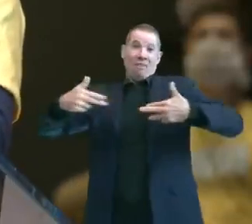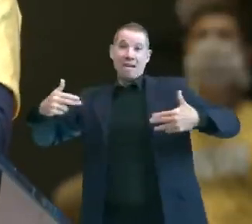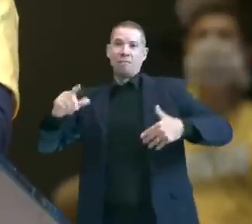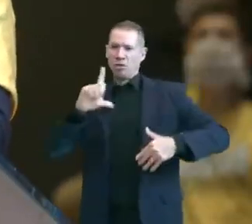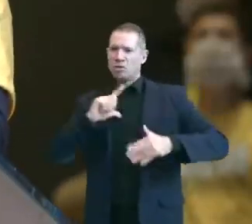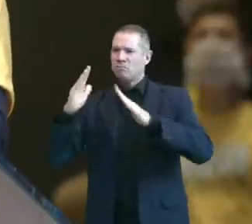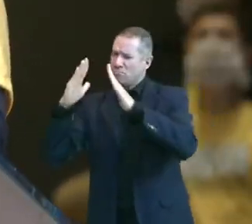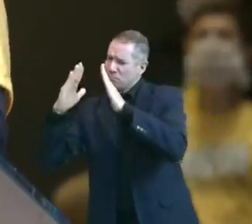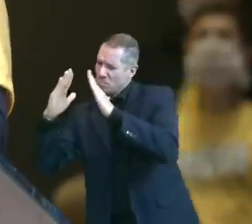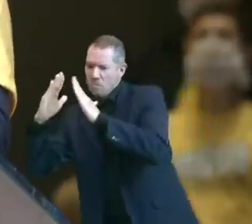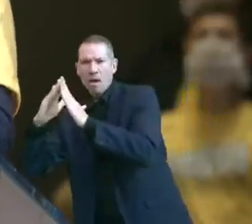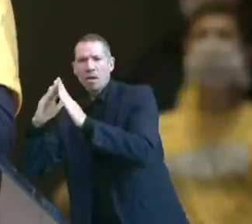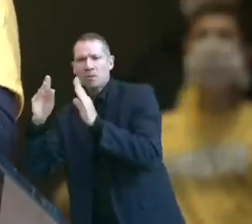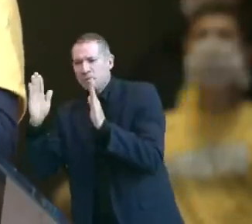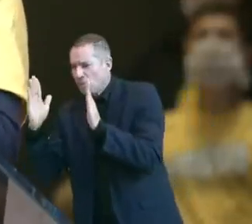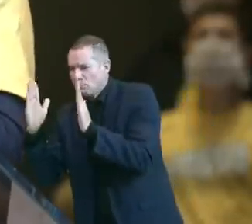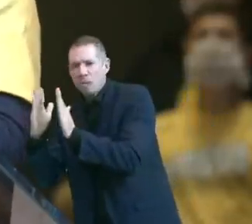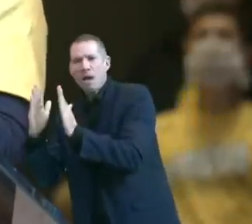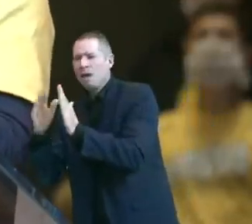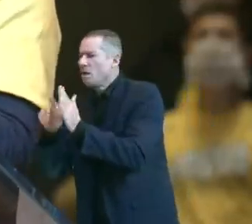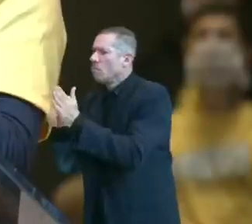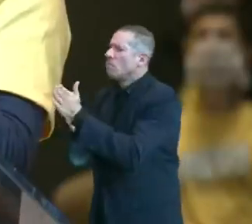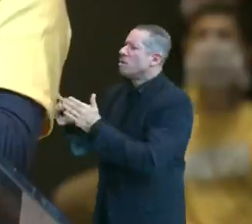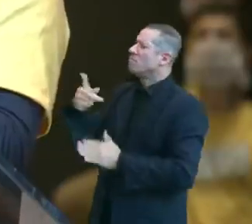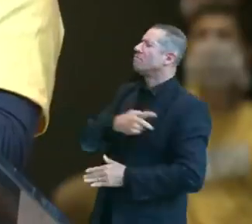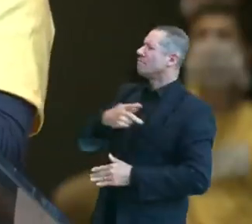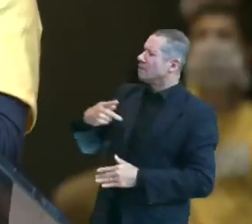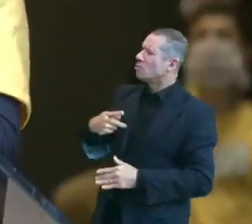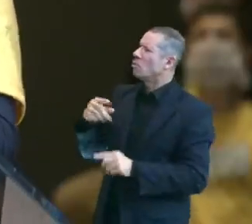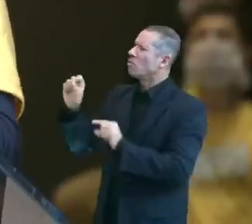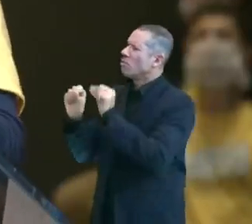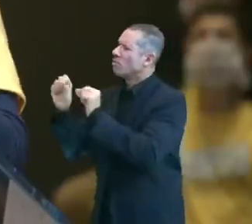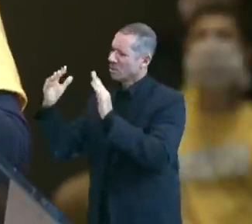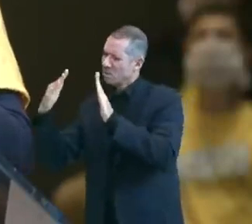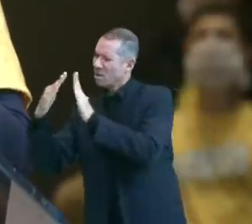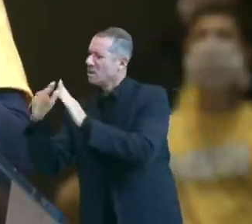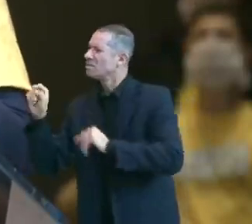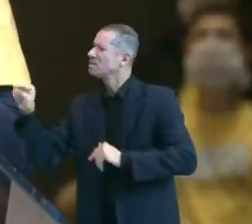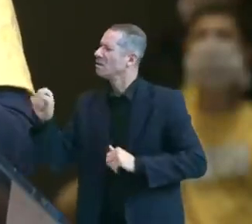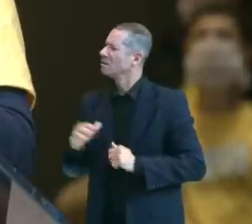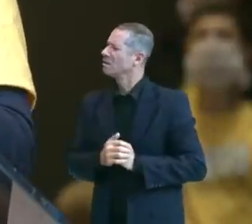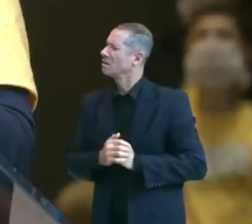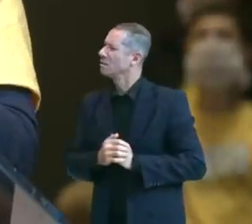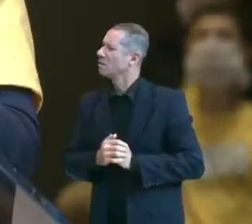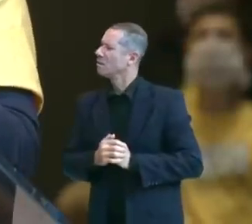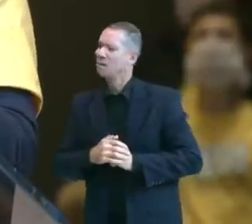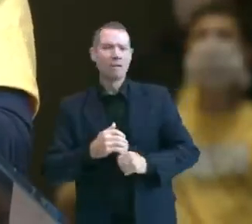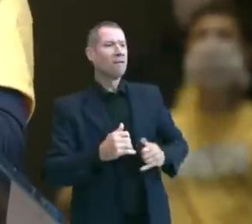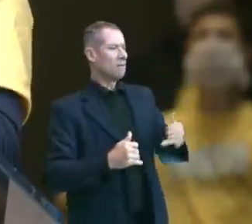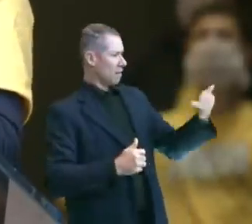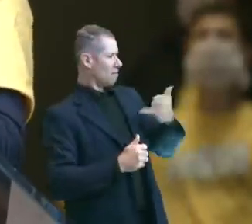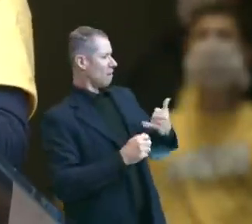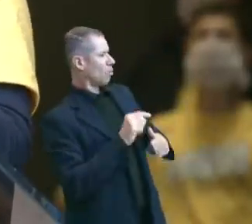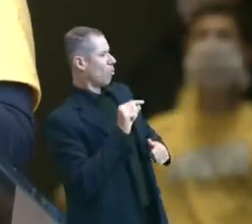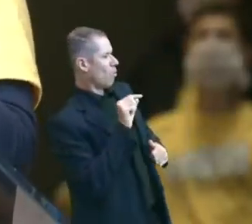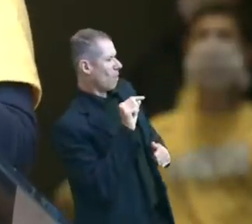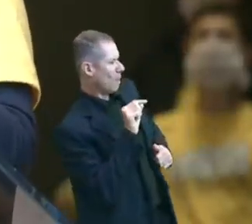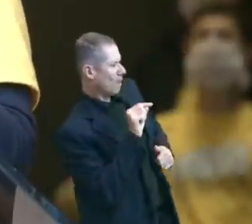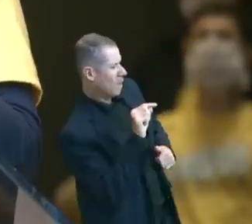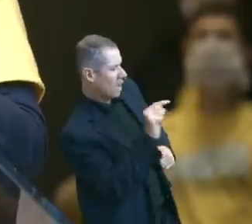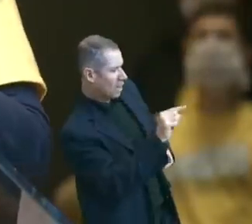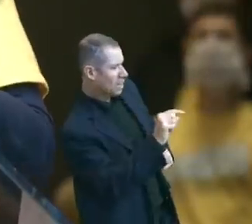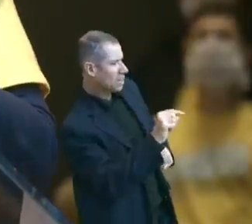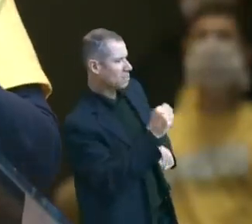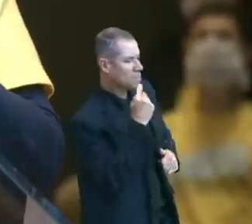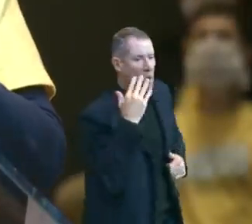casinha onde eu perguntei ao pastor, o que é aquela casinha ali? Aí ele falou, Shirley, ali